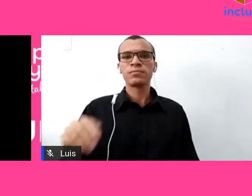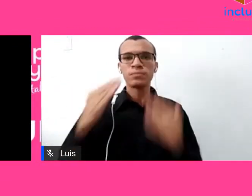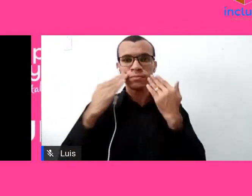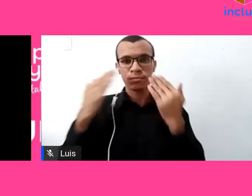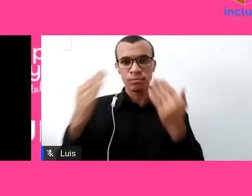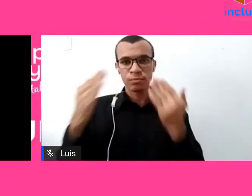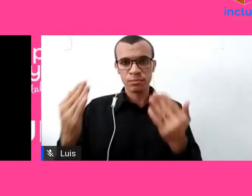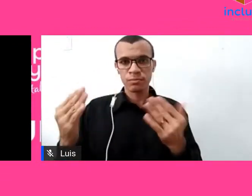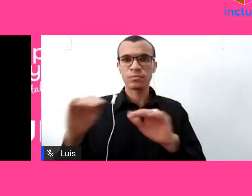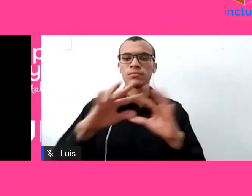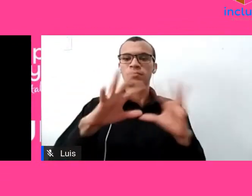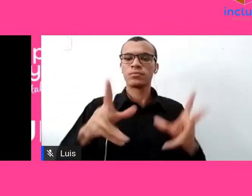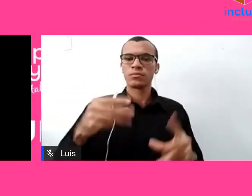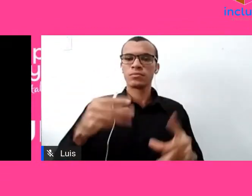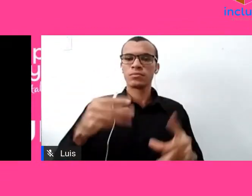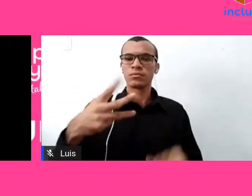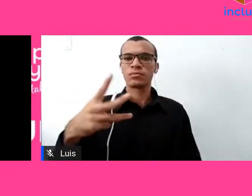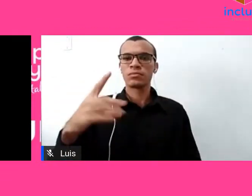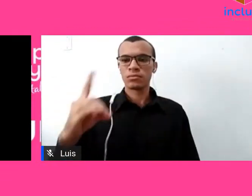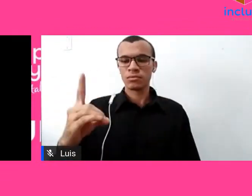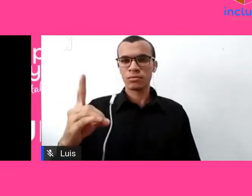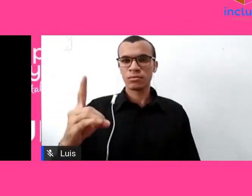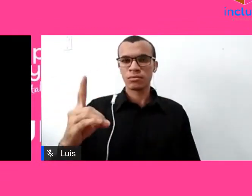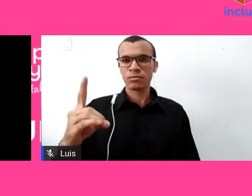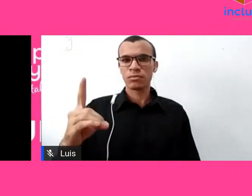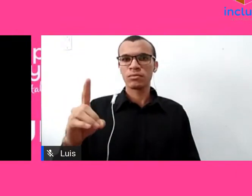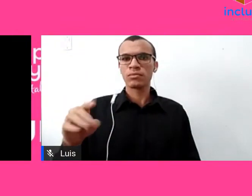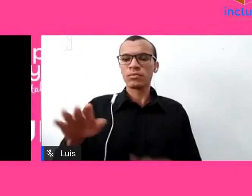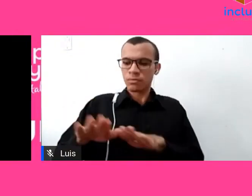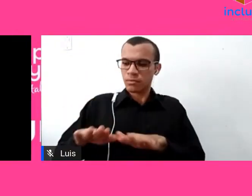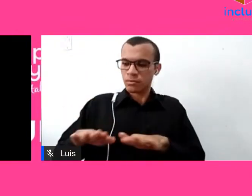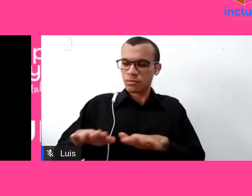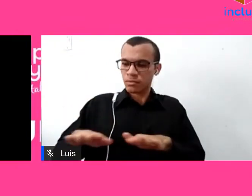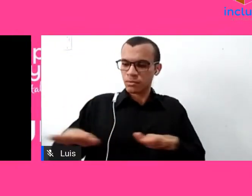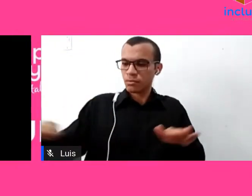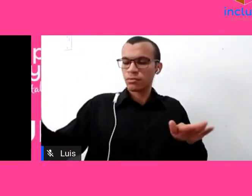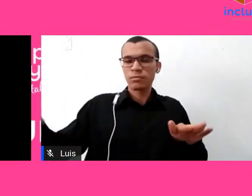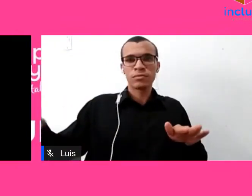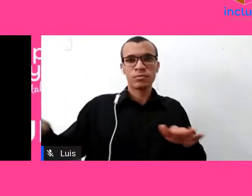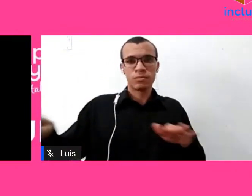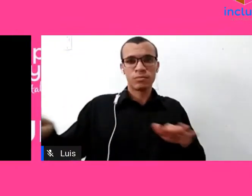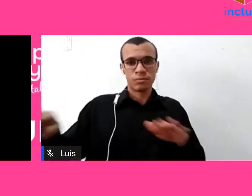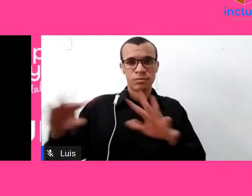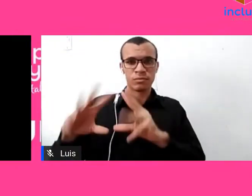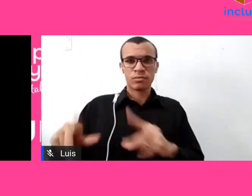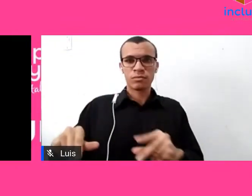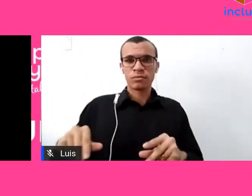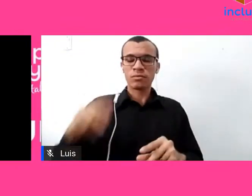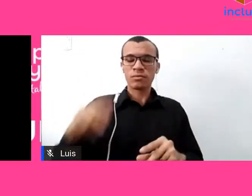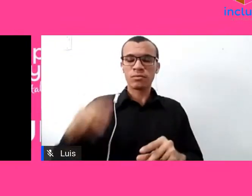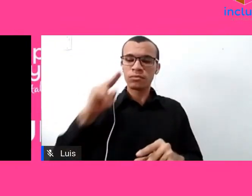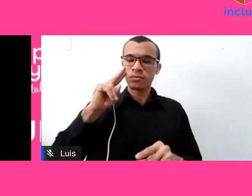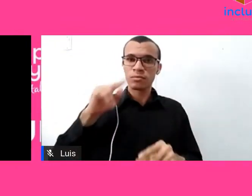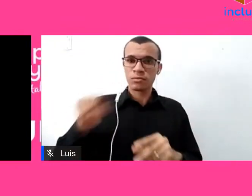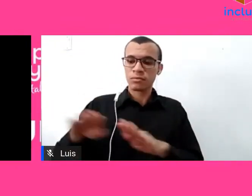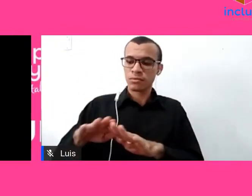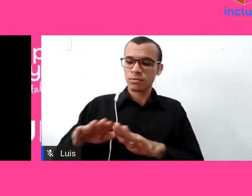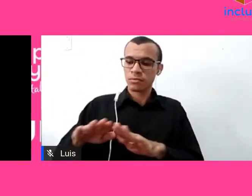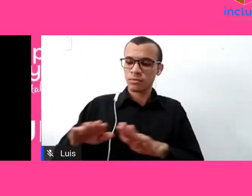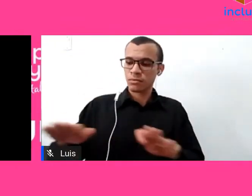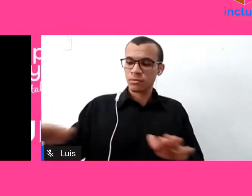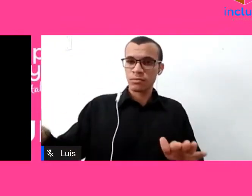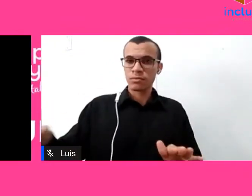3D, ele planifica o objeto, e a partir do momento que o objeto está